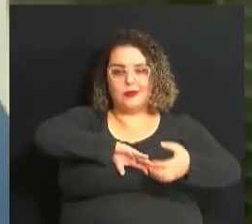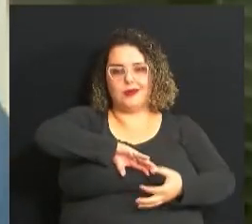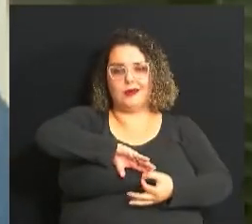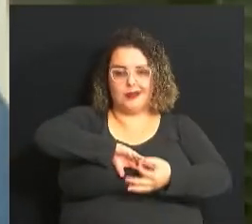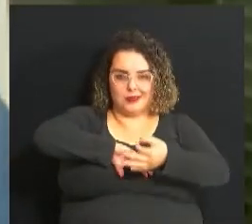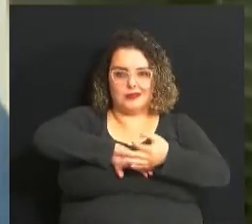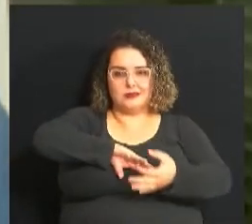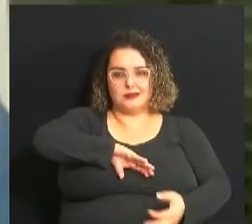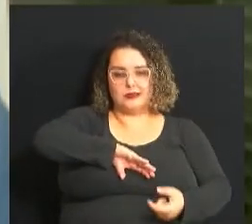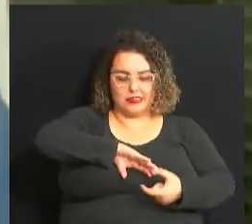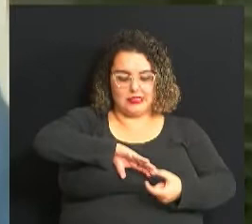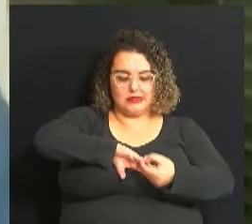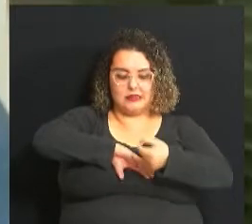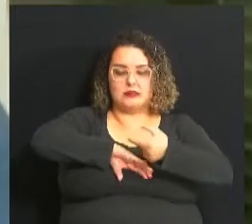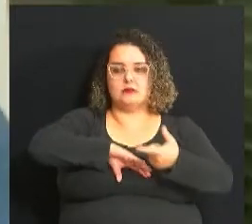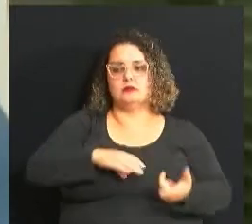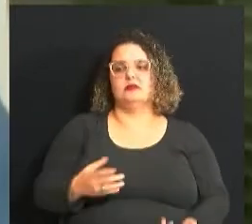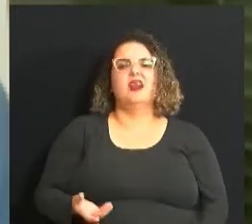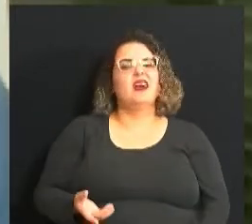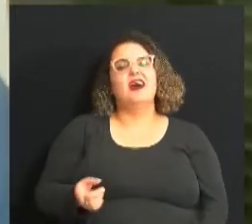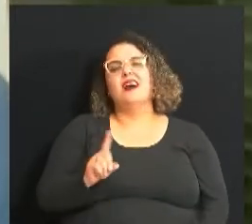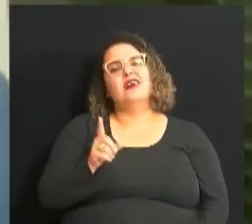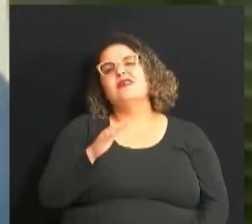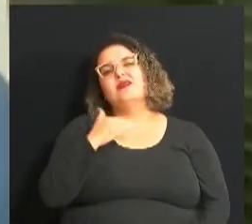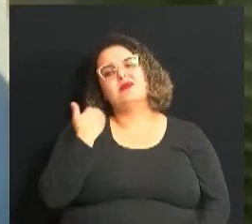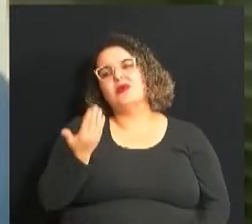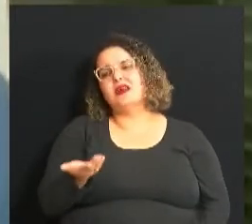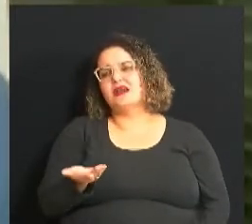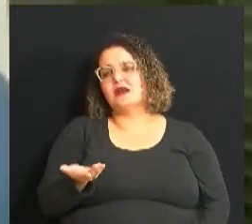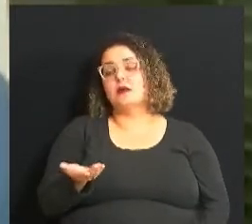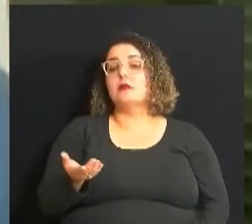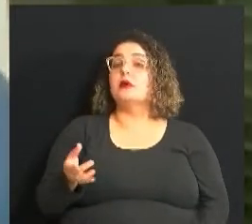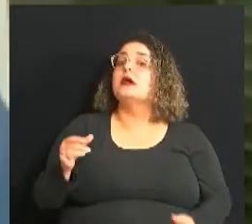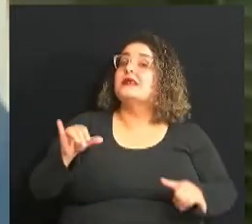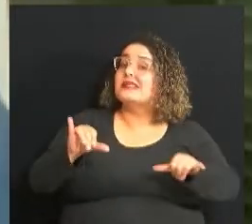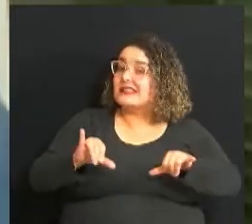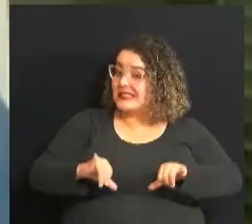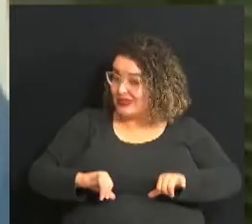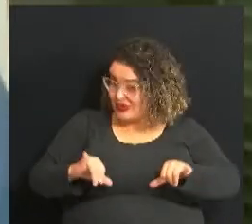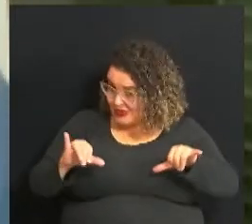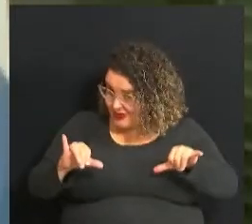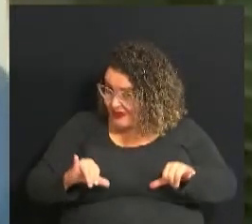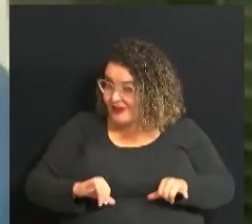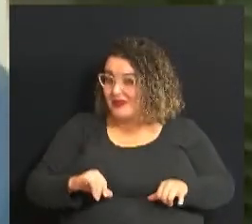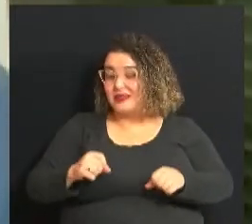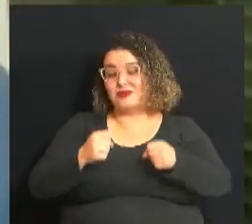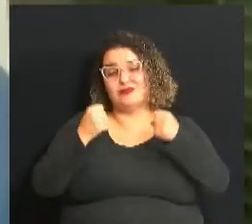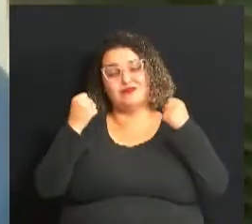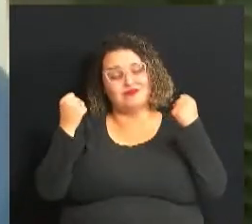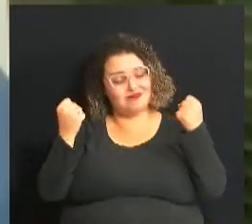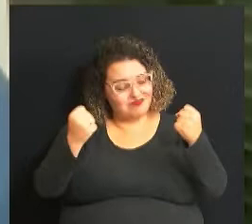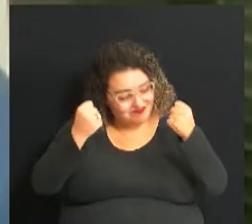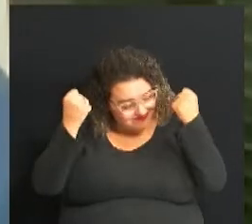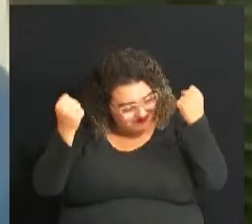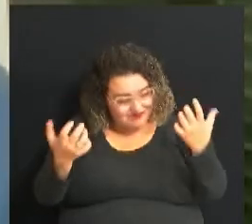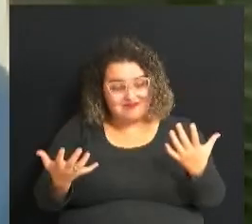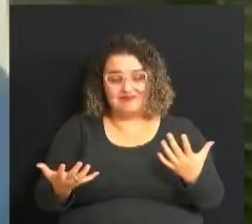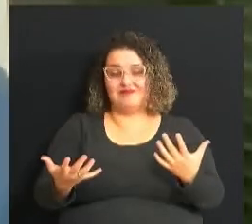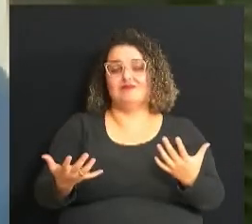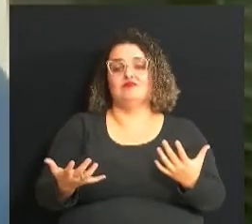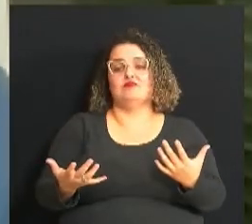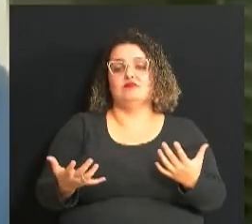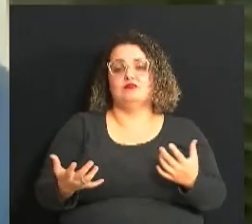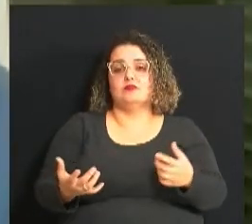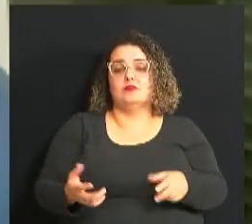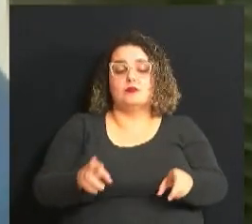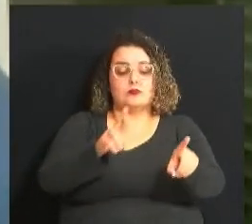assim, não, ele não vai levar a óbito, mas ele vai trazer um sofrimento muito grande. O câncer de próstata, quando ele começa